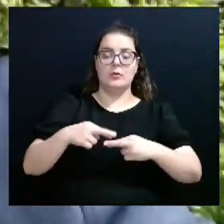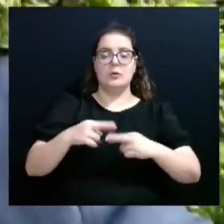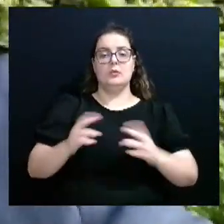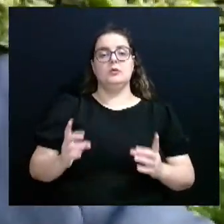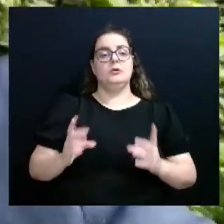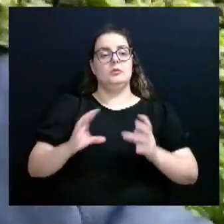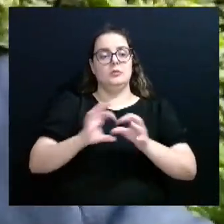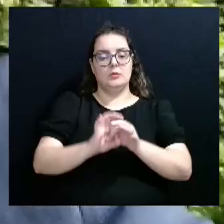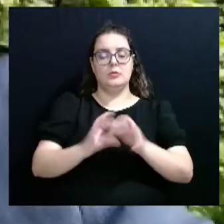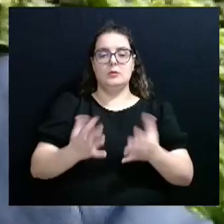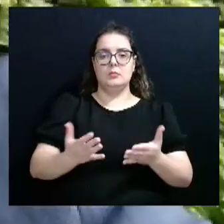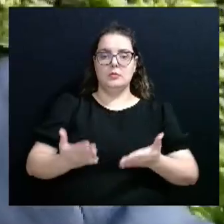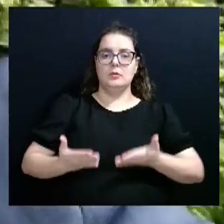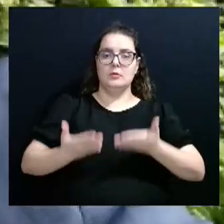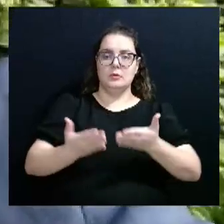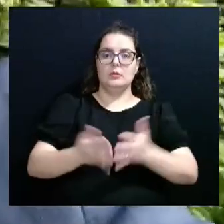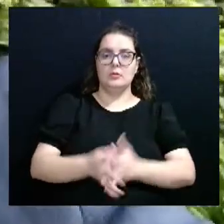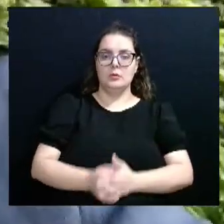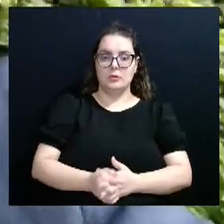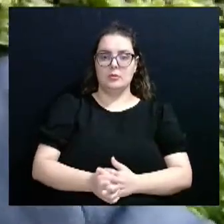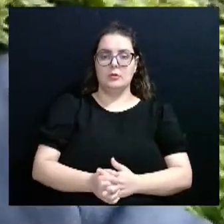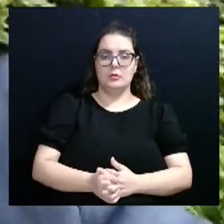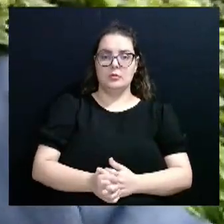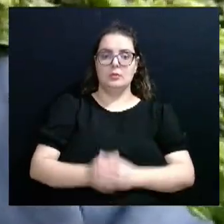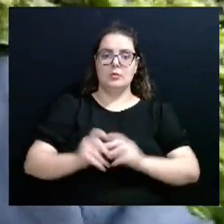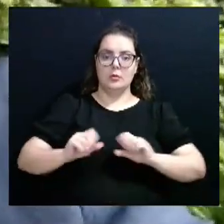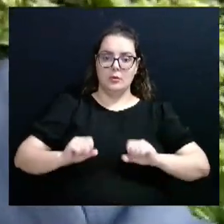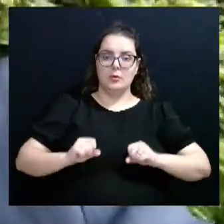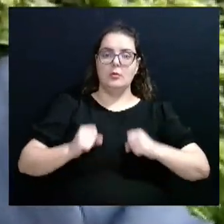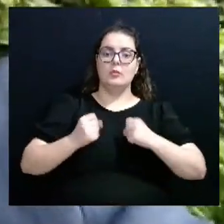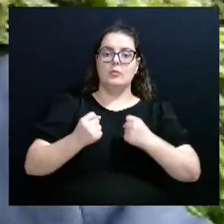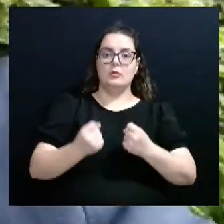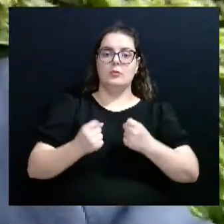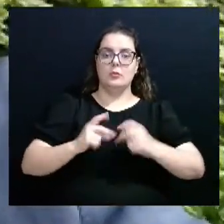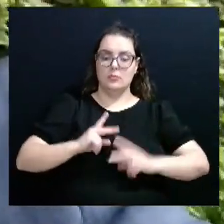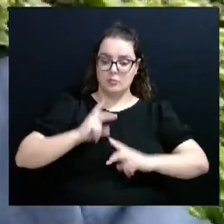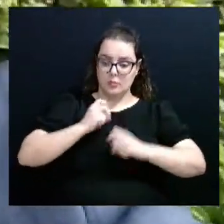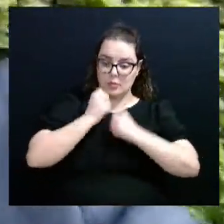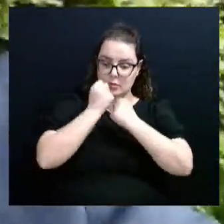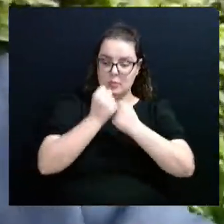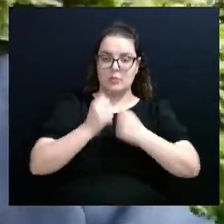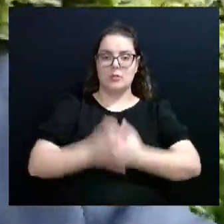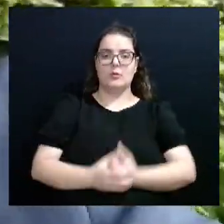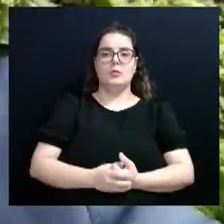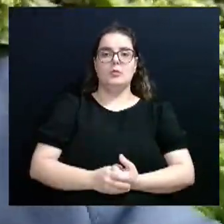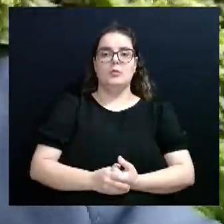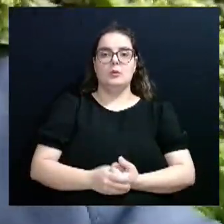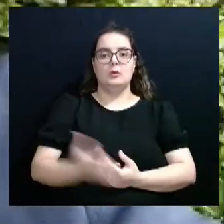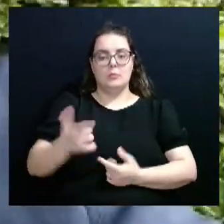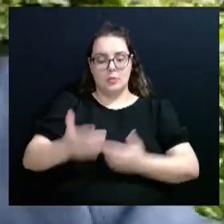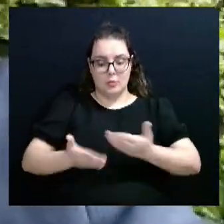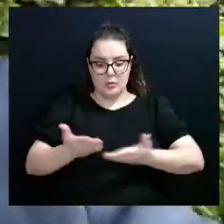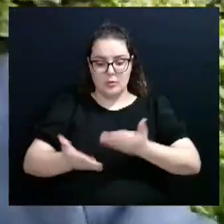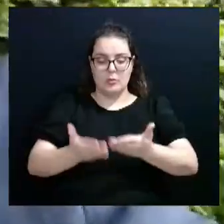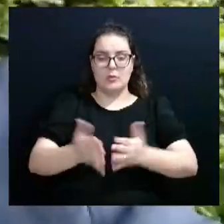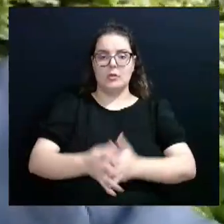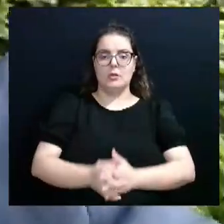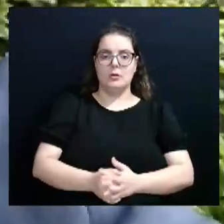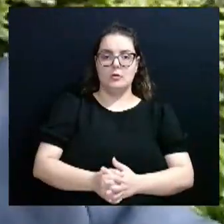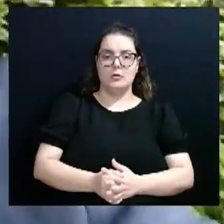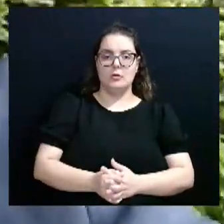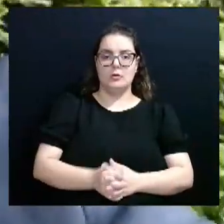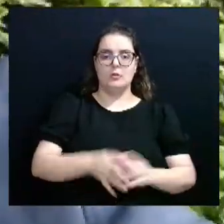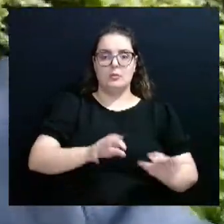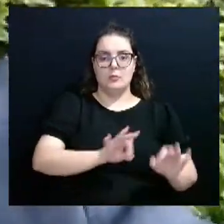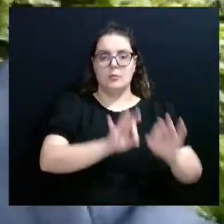prestar o empenho e o esforço para seguir nesse tratamento, seja pelo acompanhamento ativo,